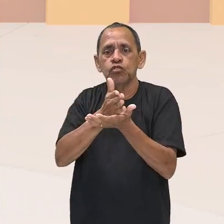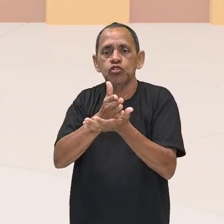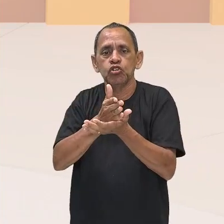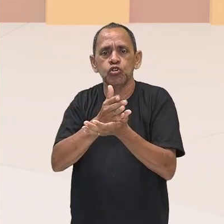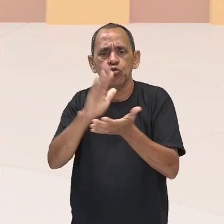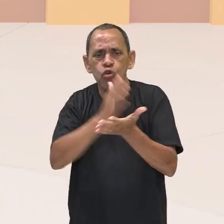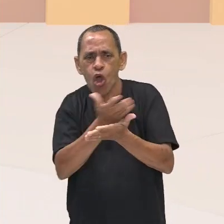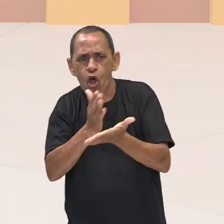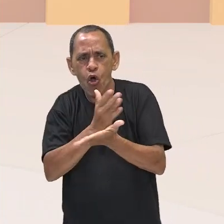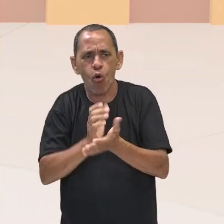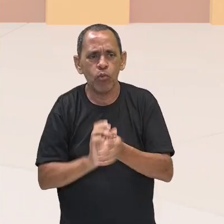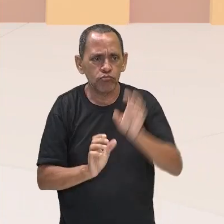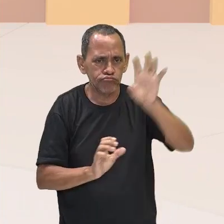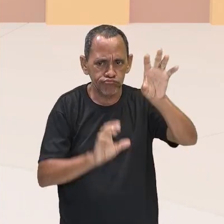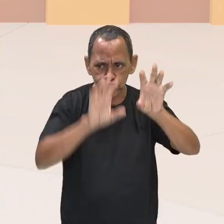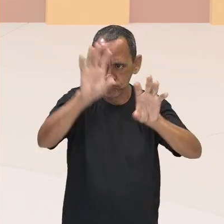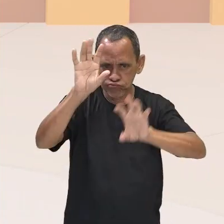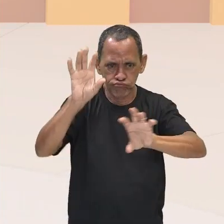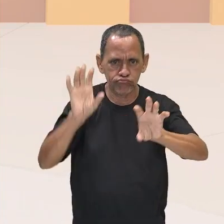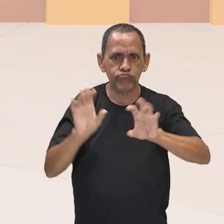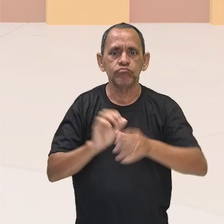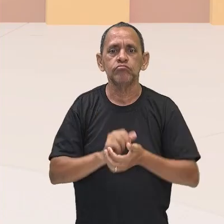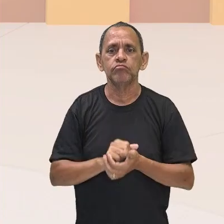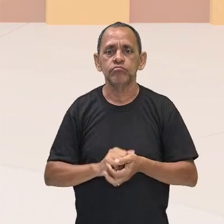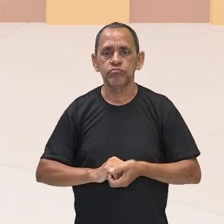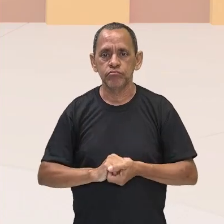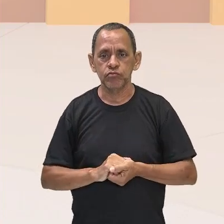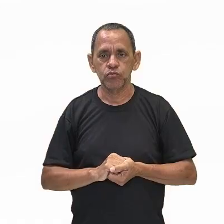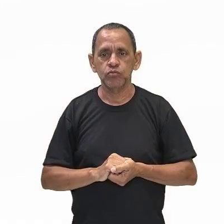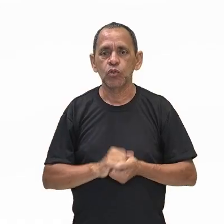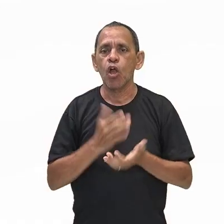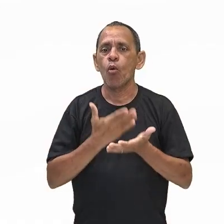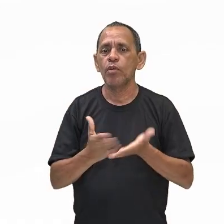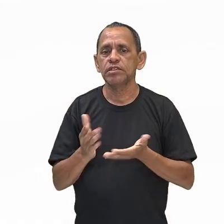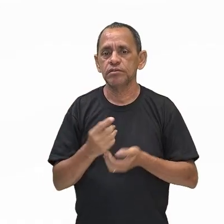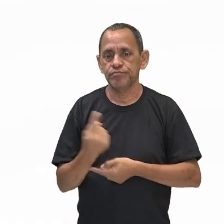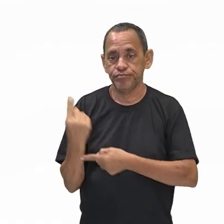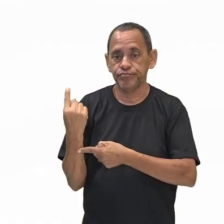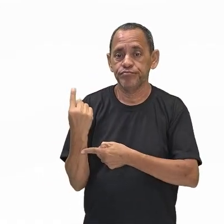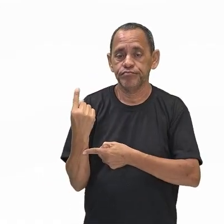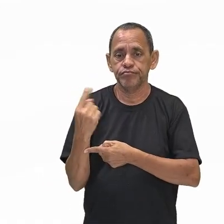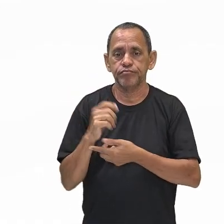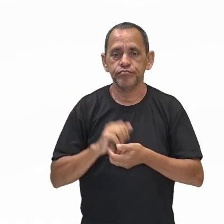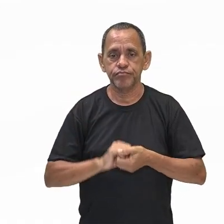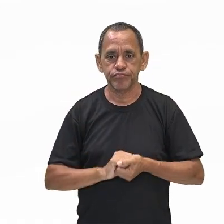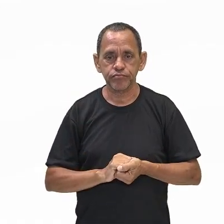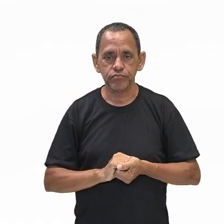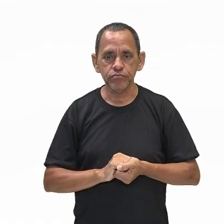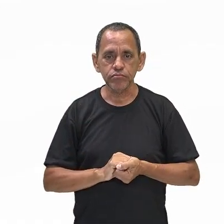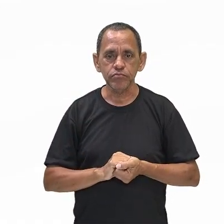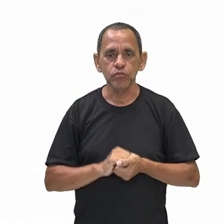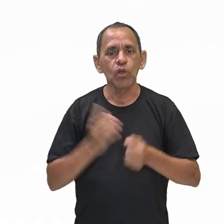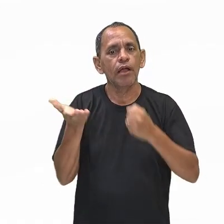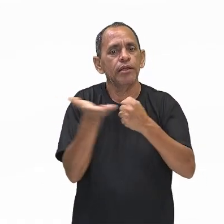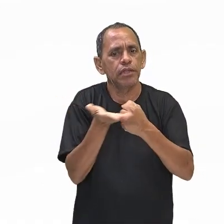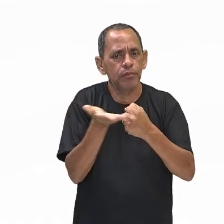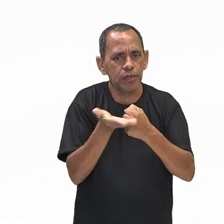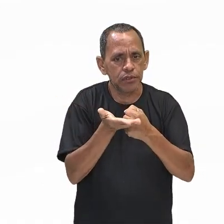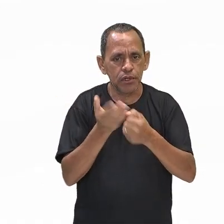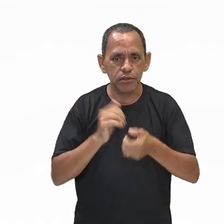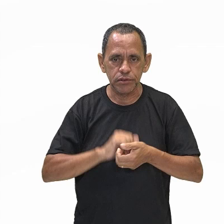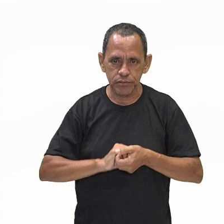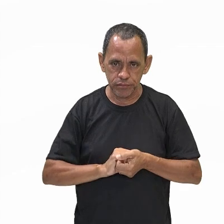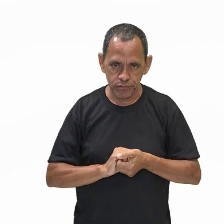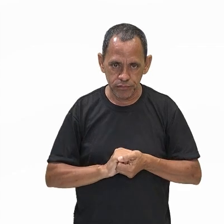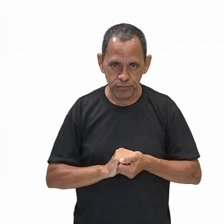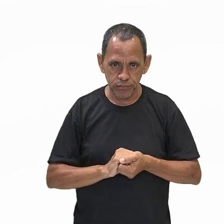geográficas intermediárias e imediatas. Começando, então, pelas intermediárias. Então, aí eu apresento para vocês que o nosso território, desde